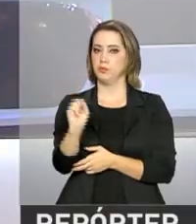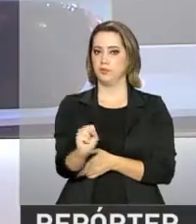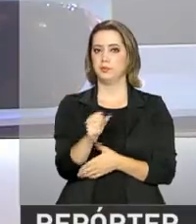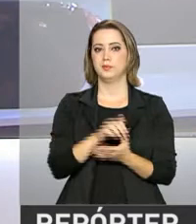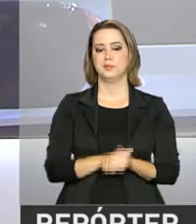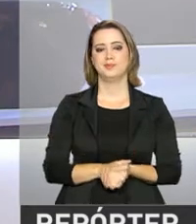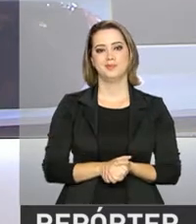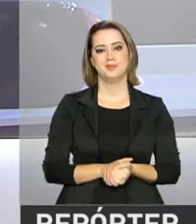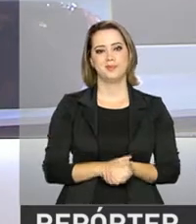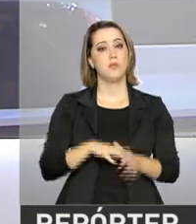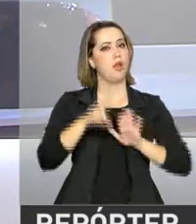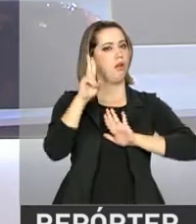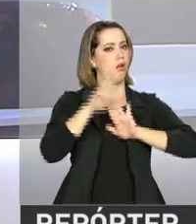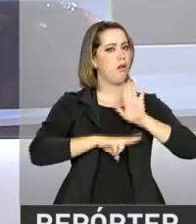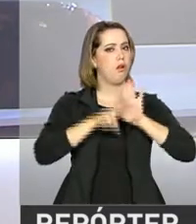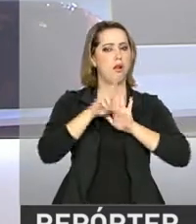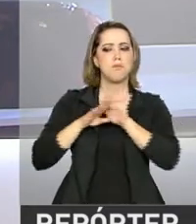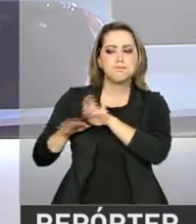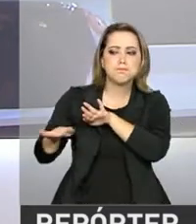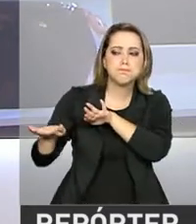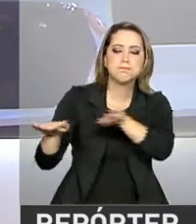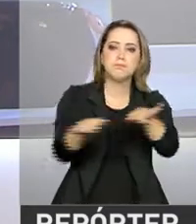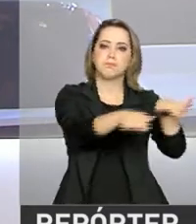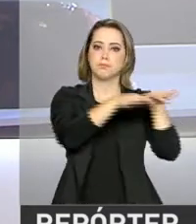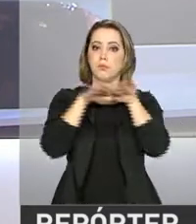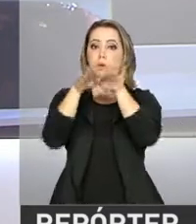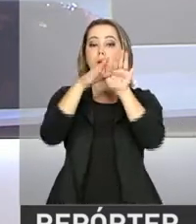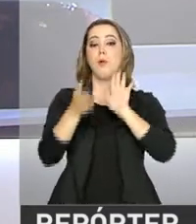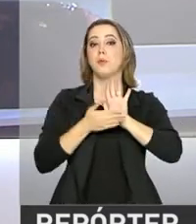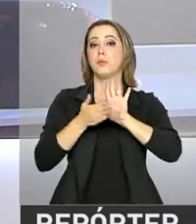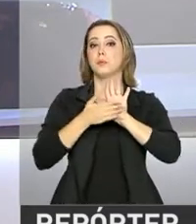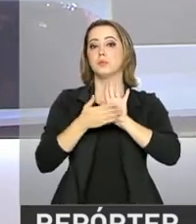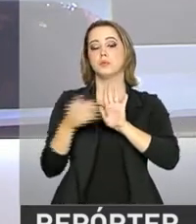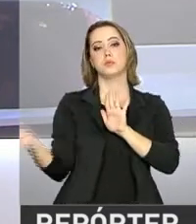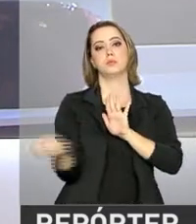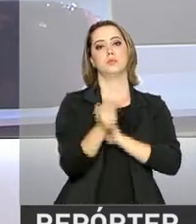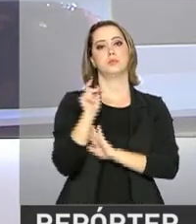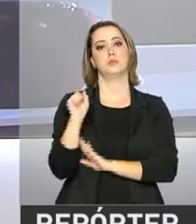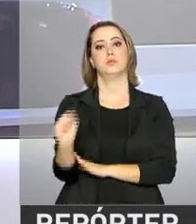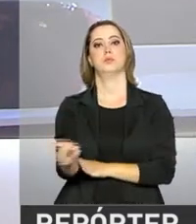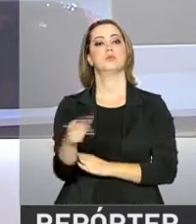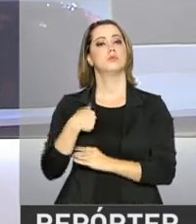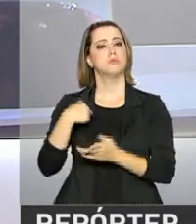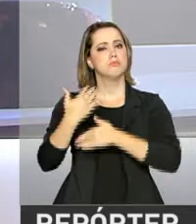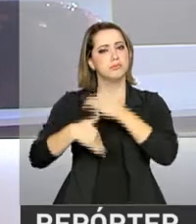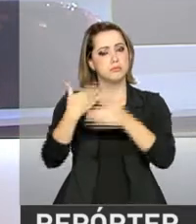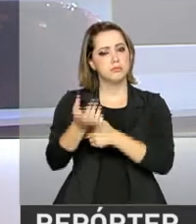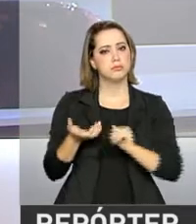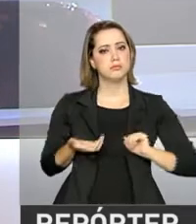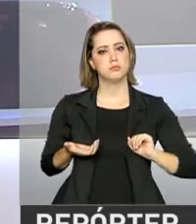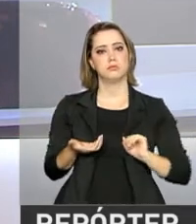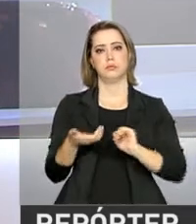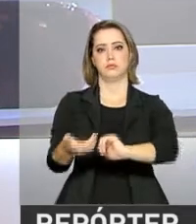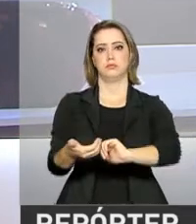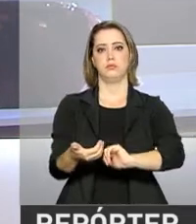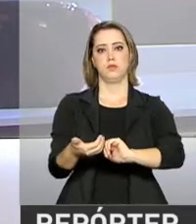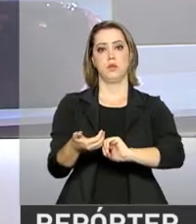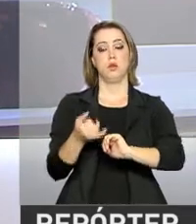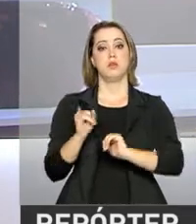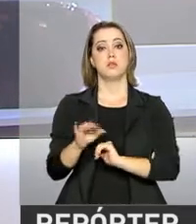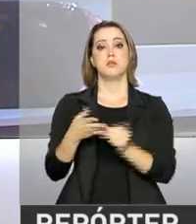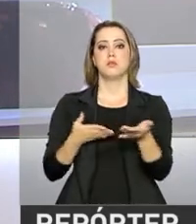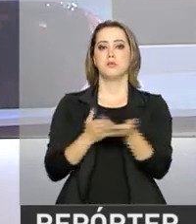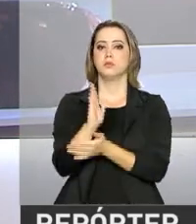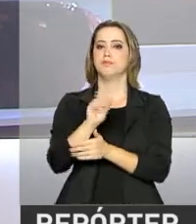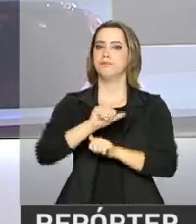regras iguais para todos é o que prevê a proposta da reforma da previdência que está em tramitação no congresso nacional se